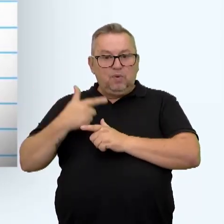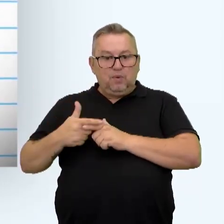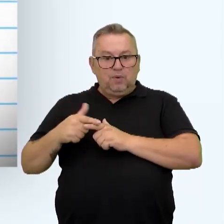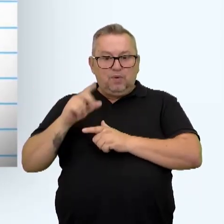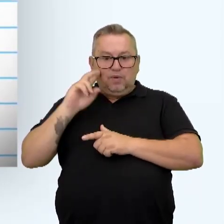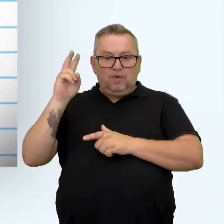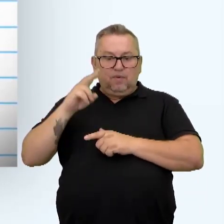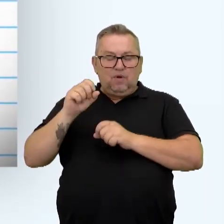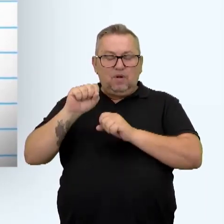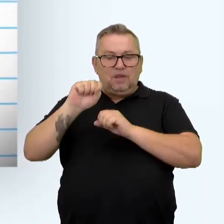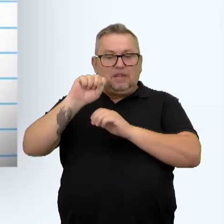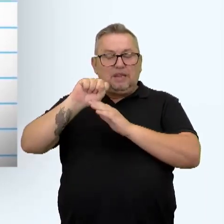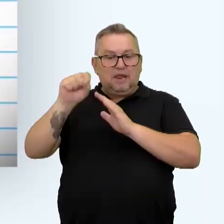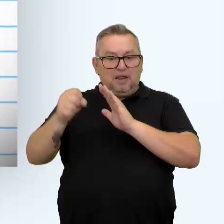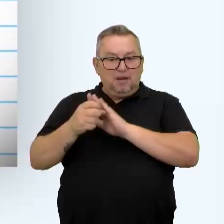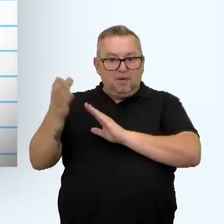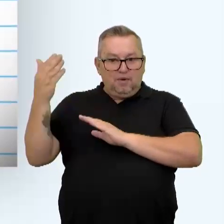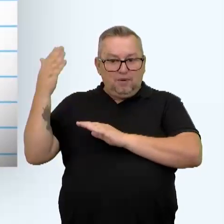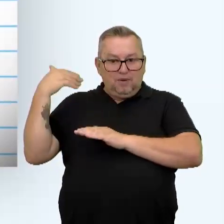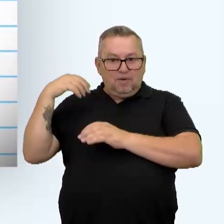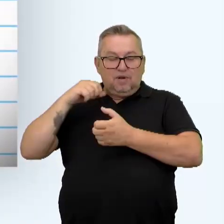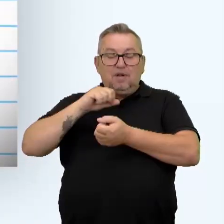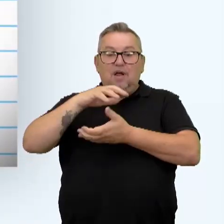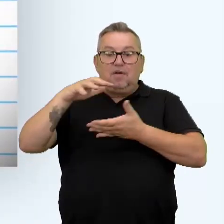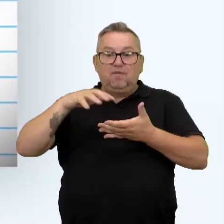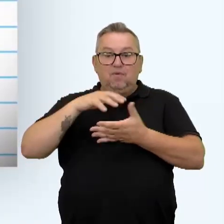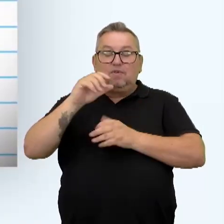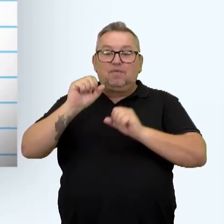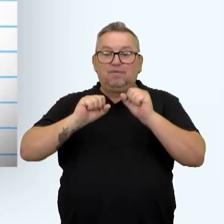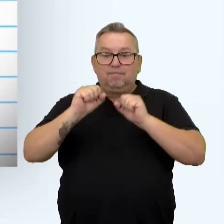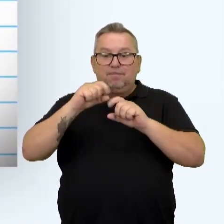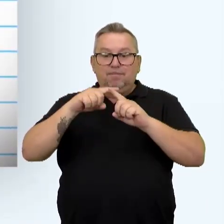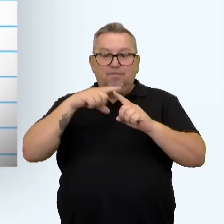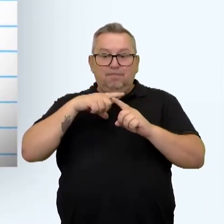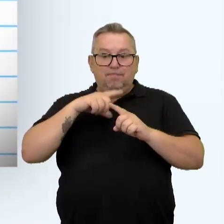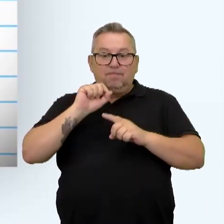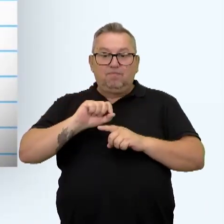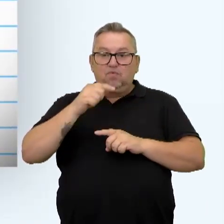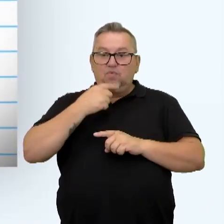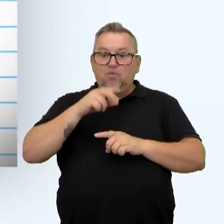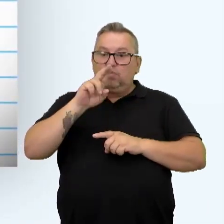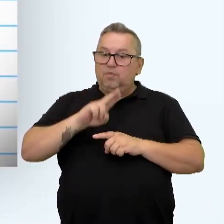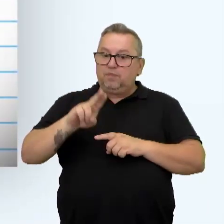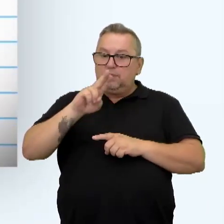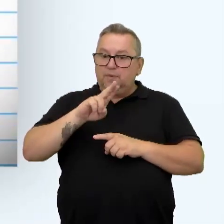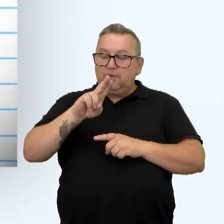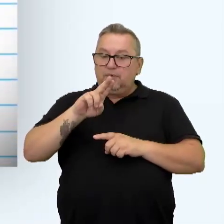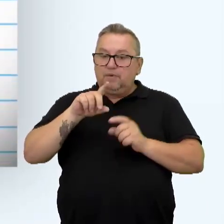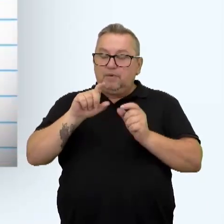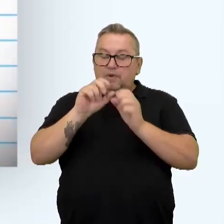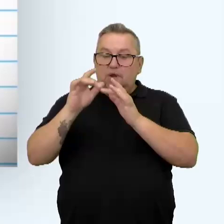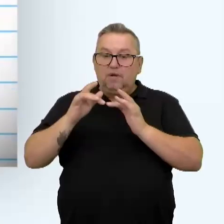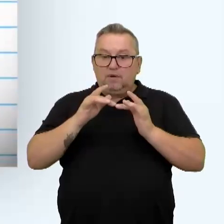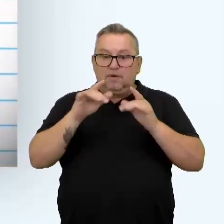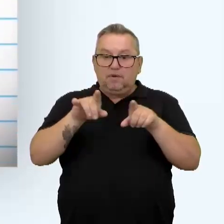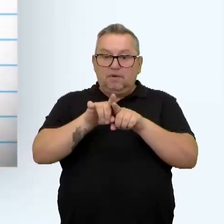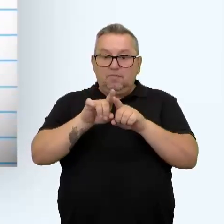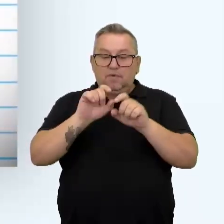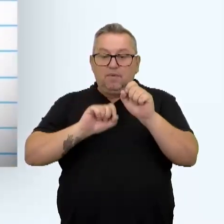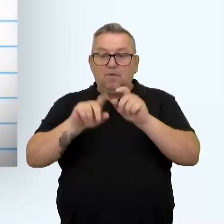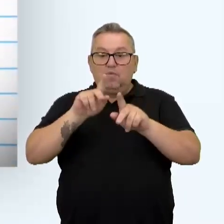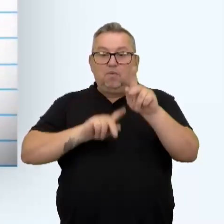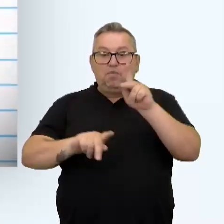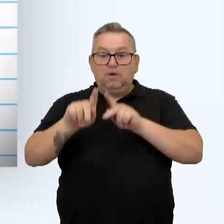alguns séculos. Desde a Revolução Industrial, o planeta tem sido palco de enormes transformações diretamente associadas ao crescimento